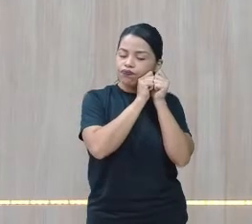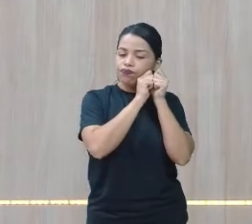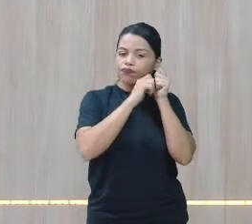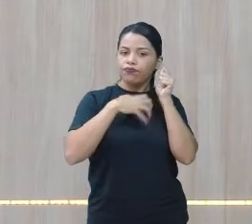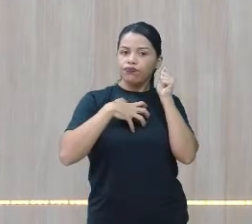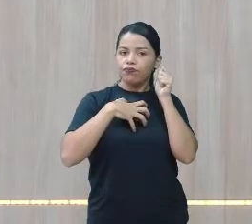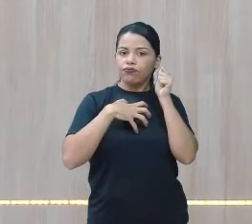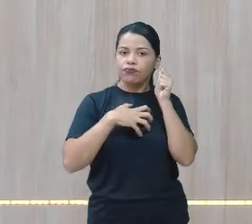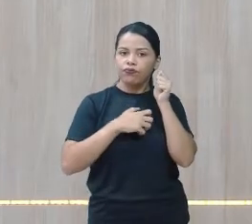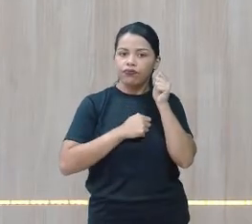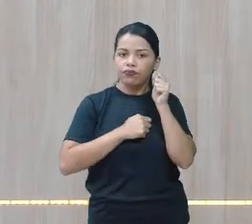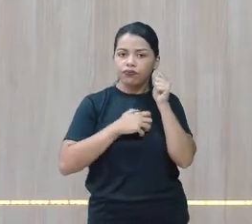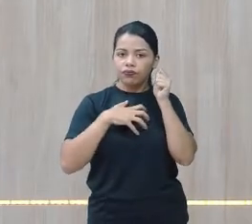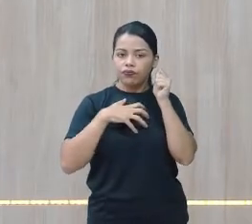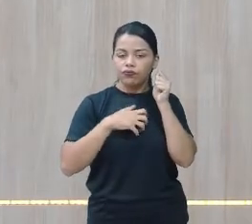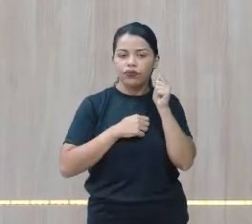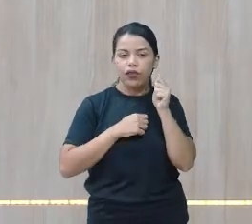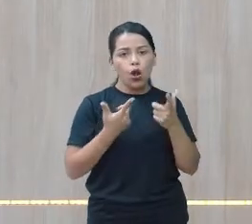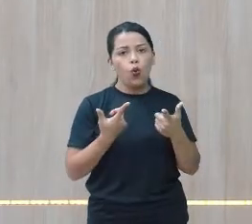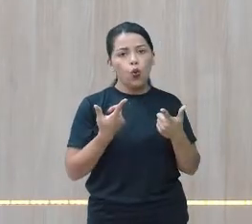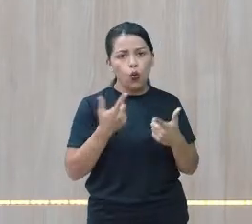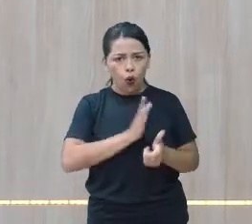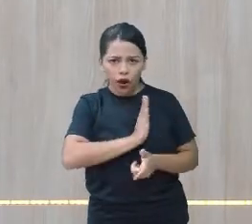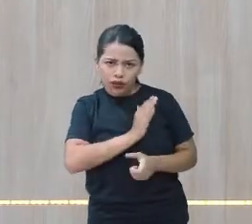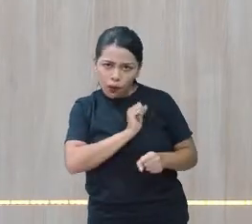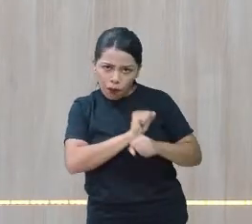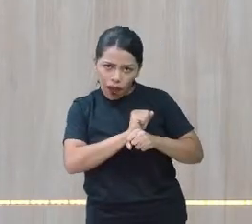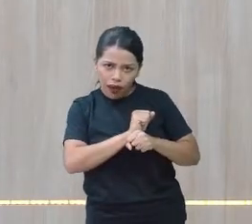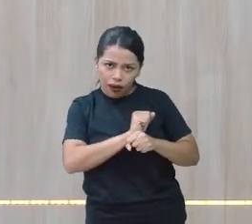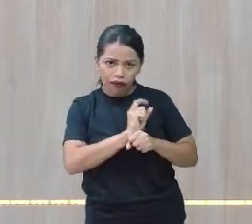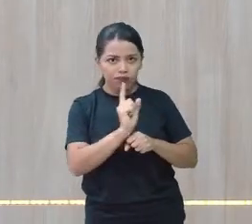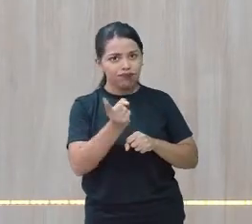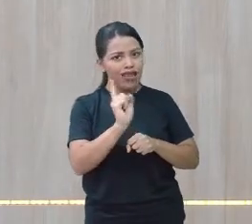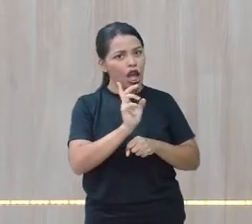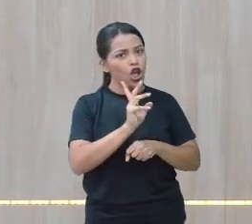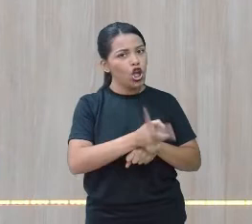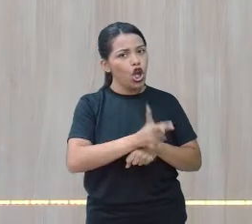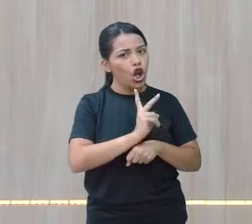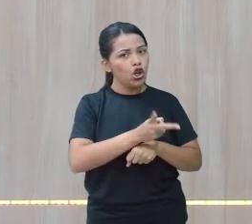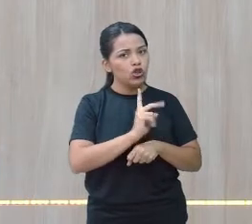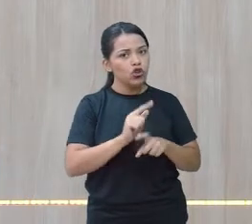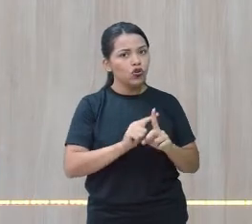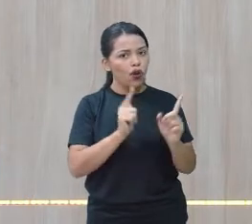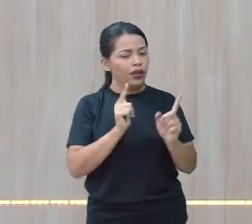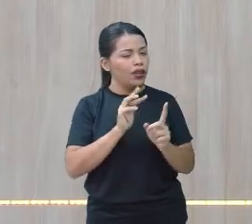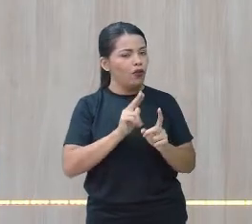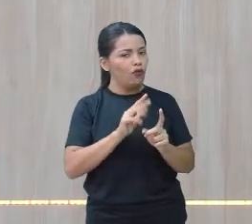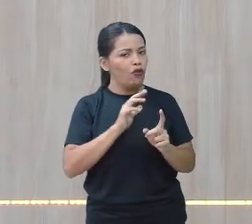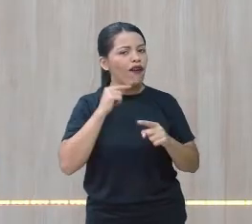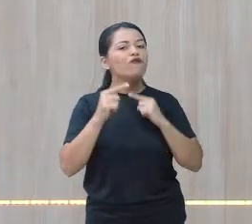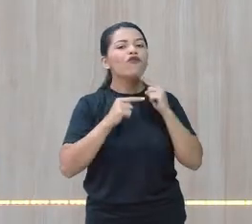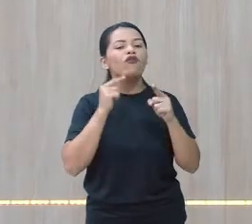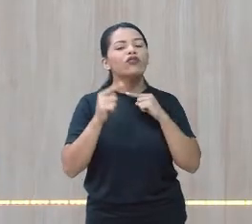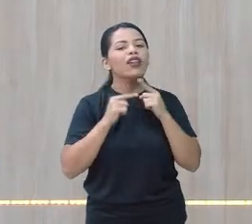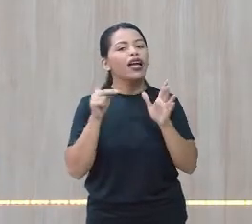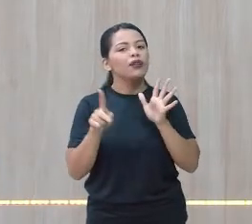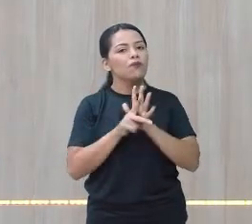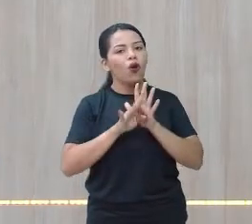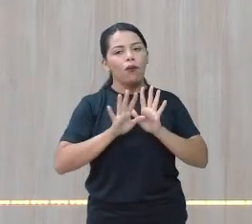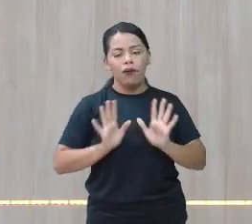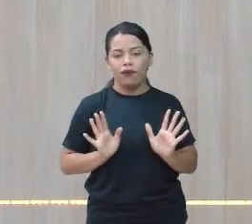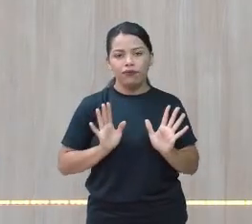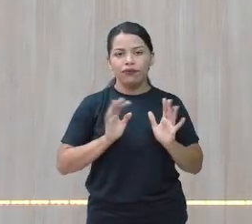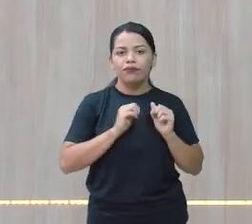parar, meu coração vai parar. Não, ele vai continuar. Então, ele depende da nossa vontade, do nosso controle. Então, é muito importante a